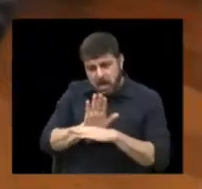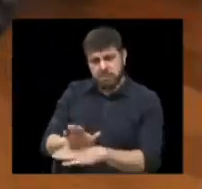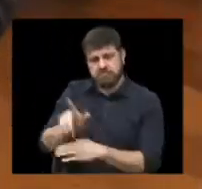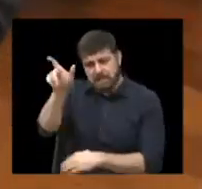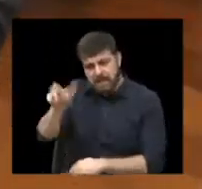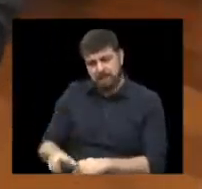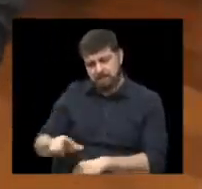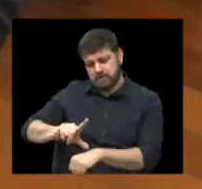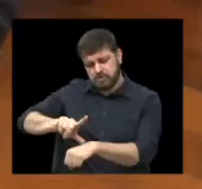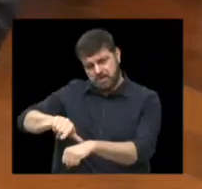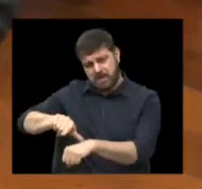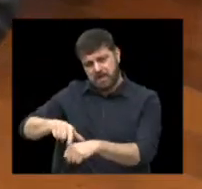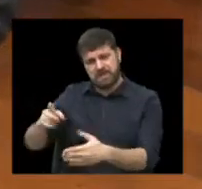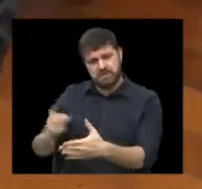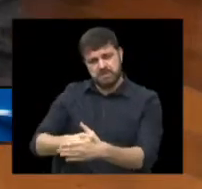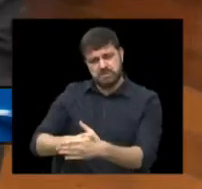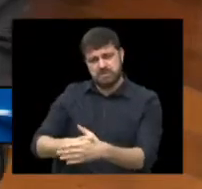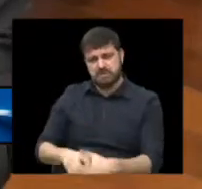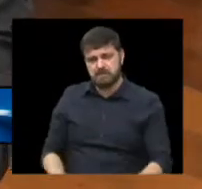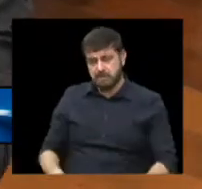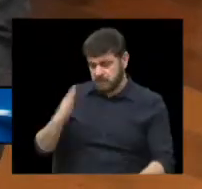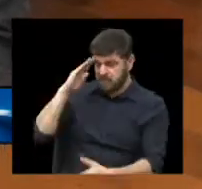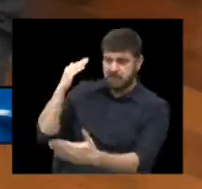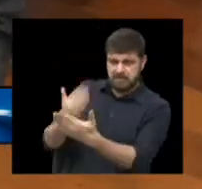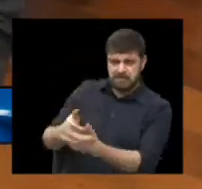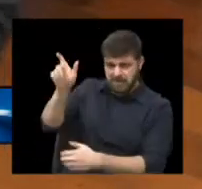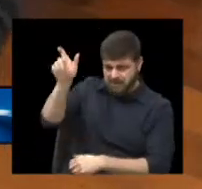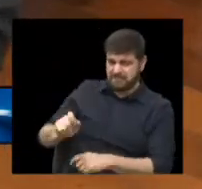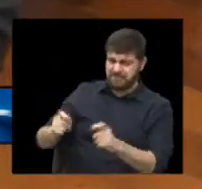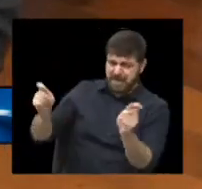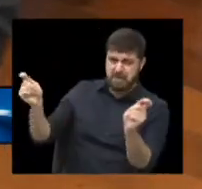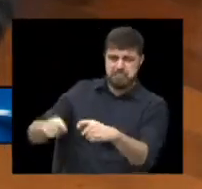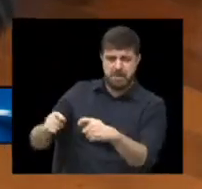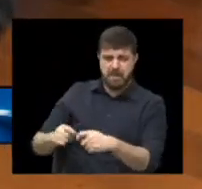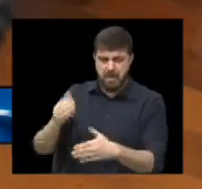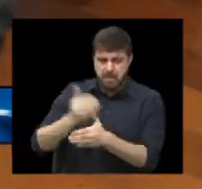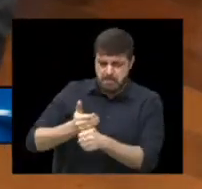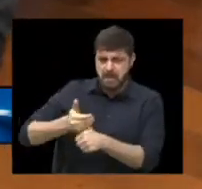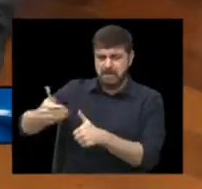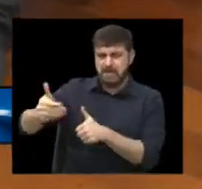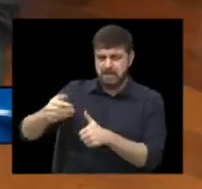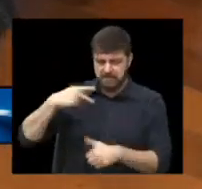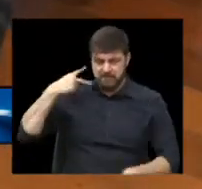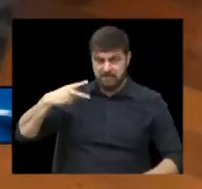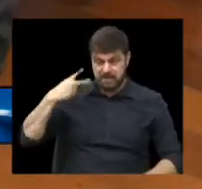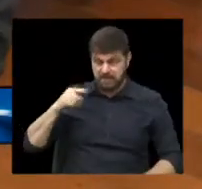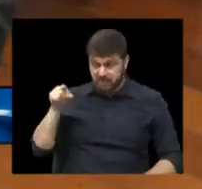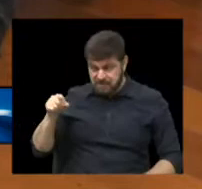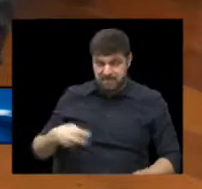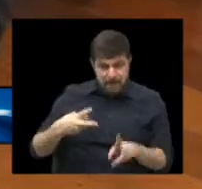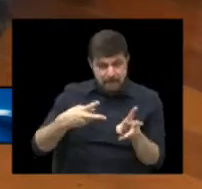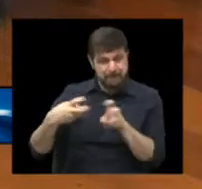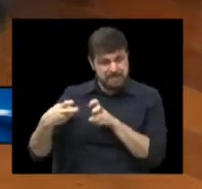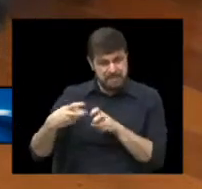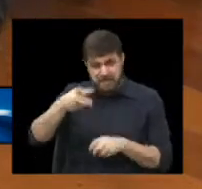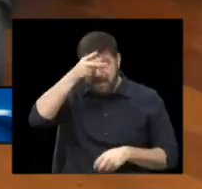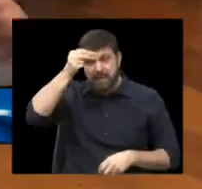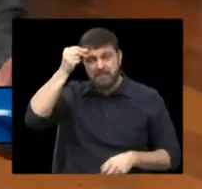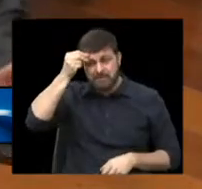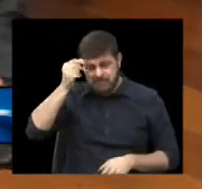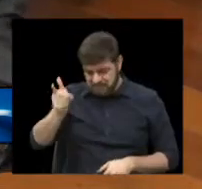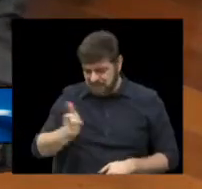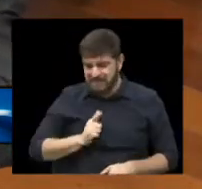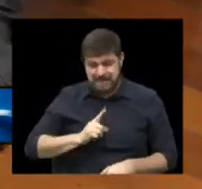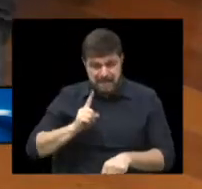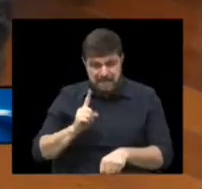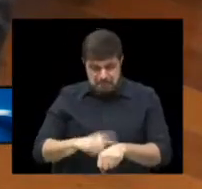ano, eu acredito no potencial da senhora, provavelmente a senhora vai ser vereadora por muitos mandatos. A senhora vai ver que outros prefeitos terão a necessidade, no